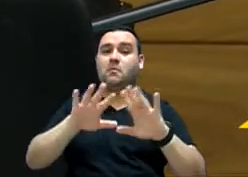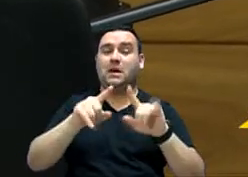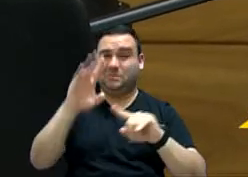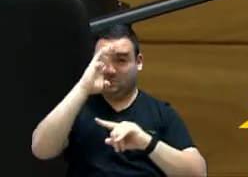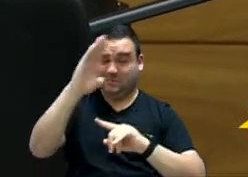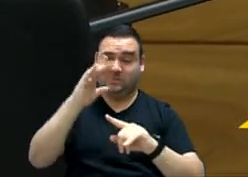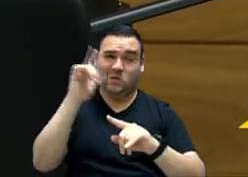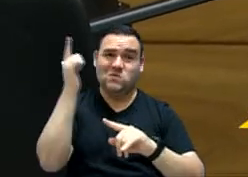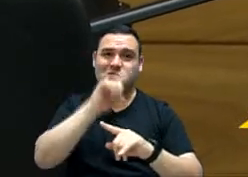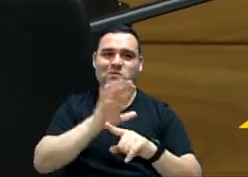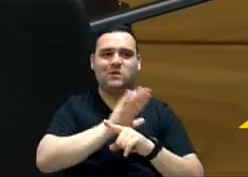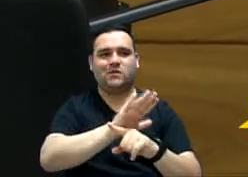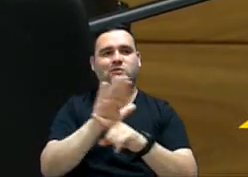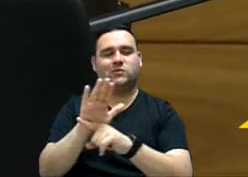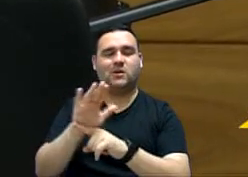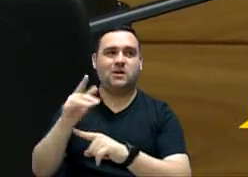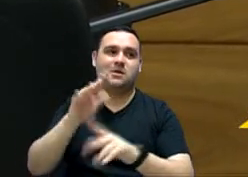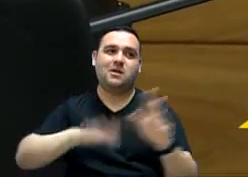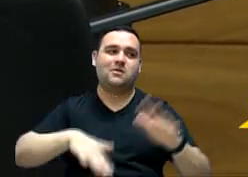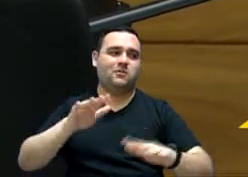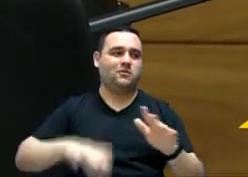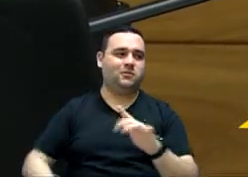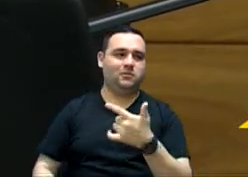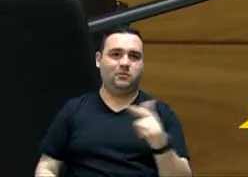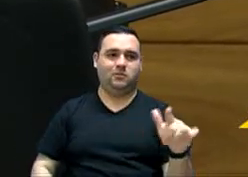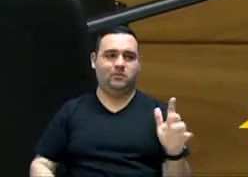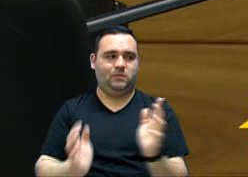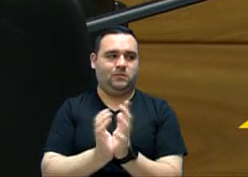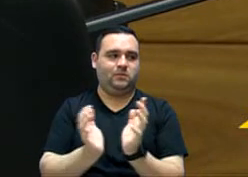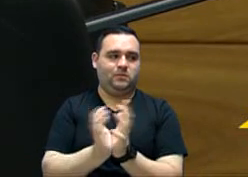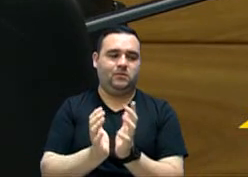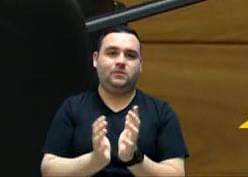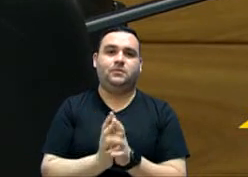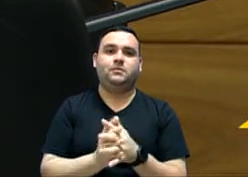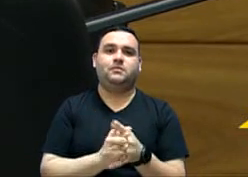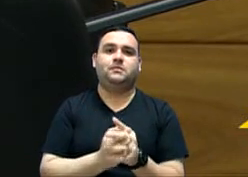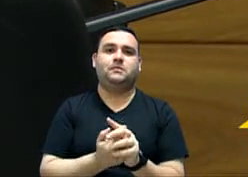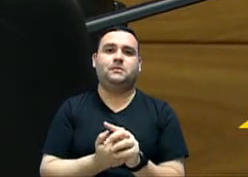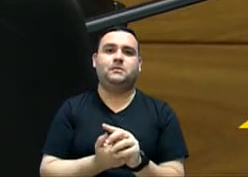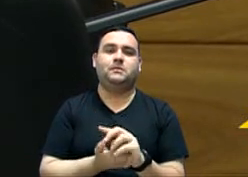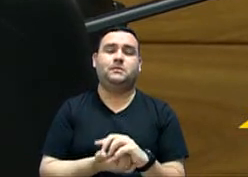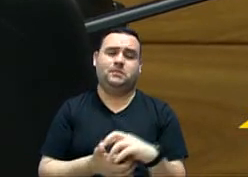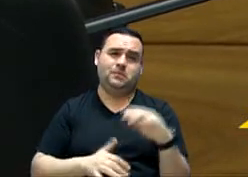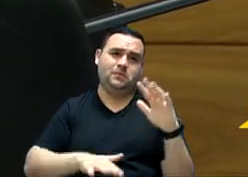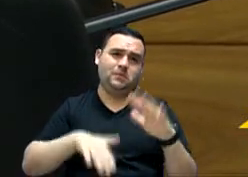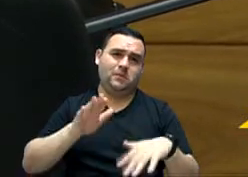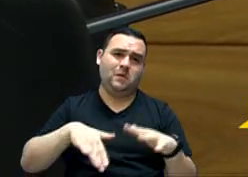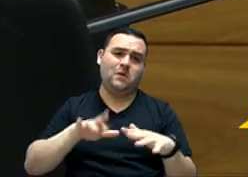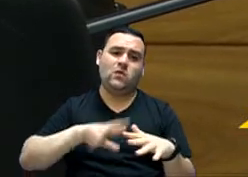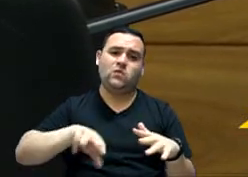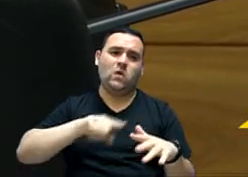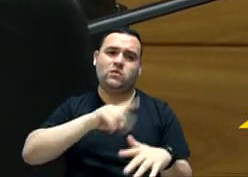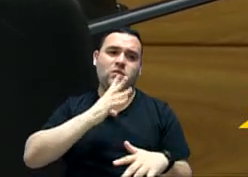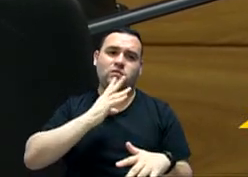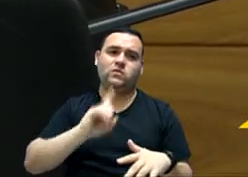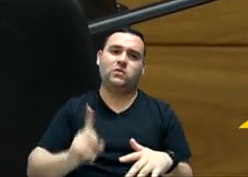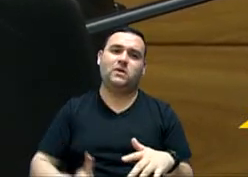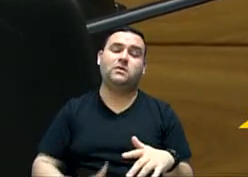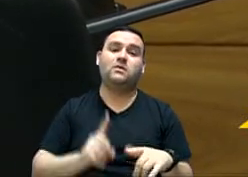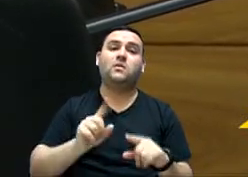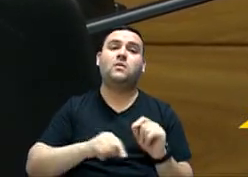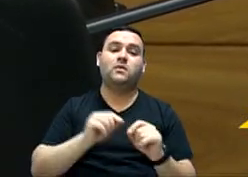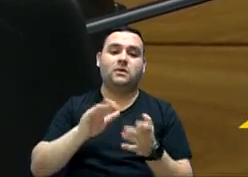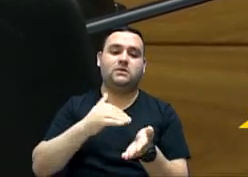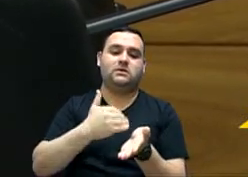o grande ganho, e talvez não seja do seu conhecimento... A palavra e passo o tempo para ele. talvez não seja do seu conhecimento, é